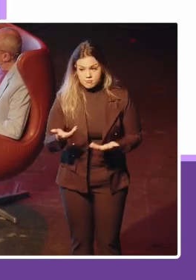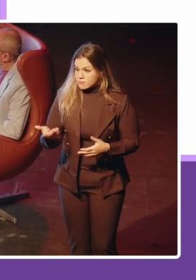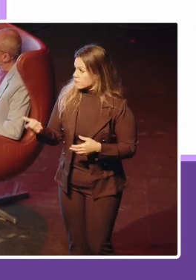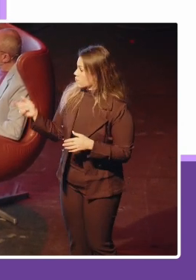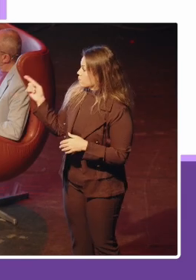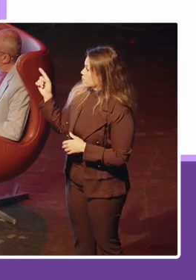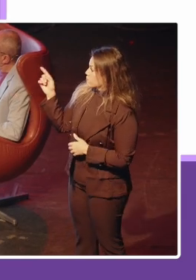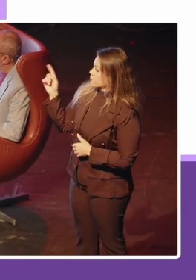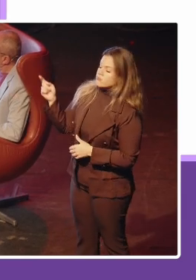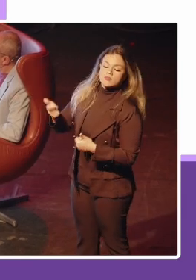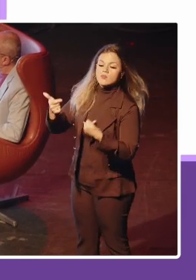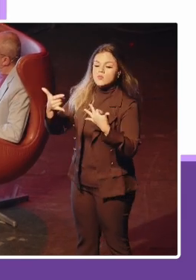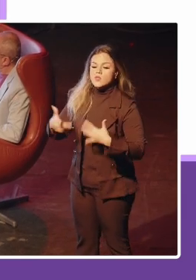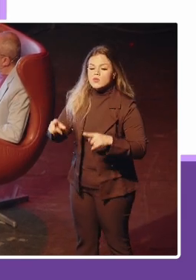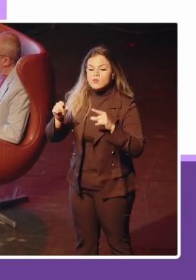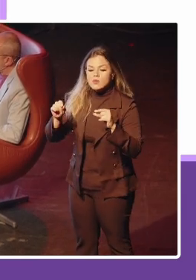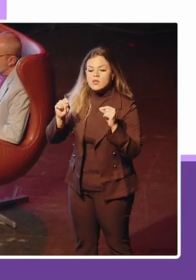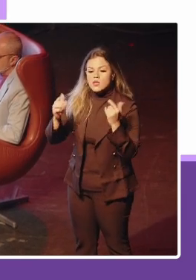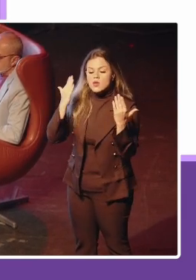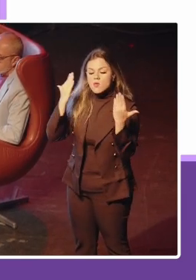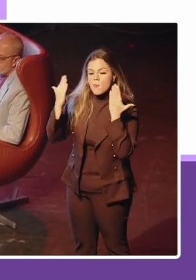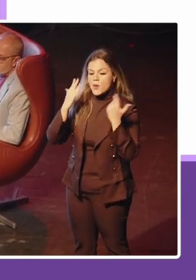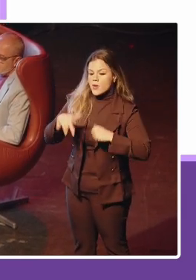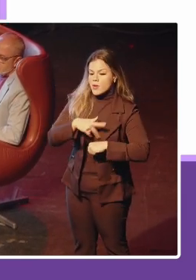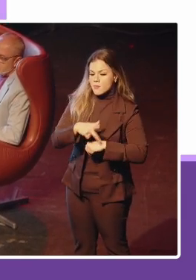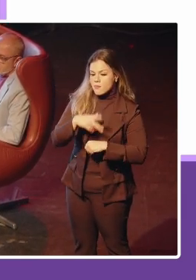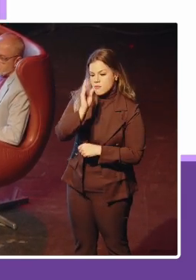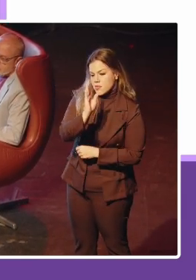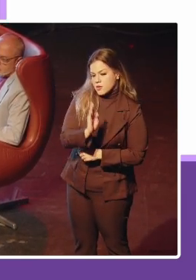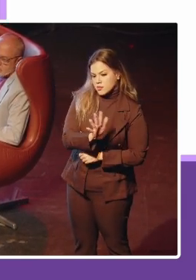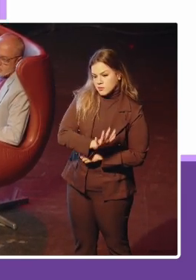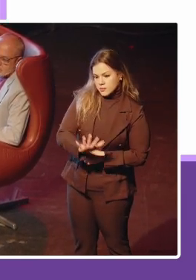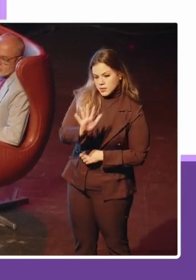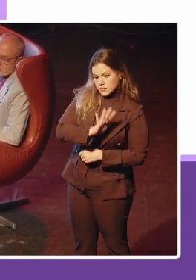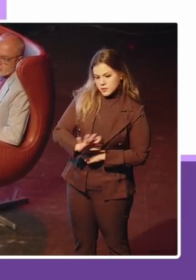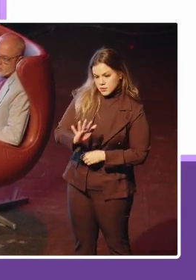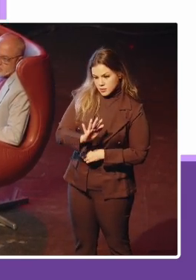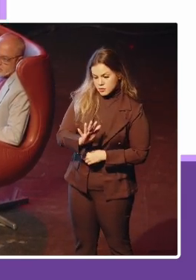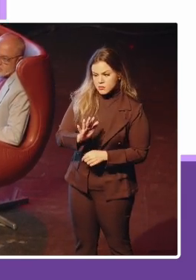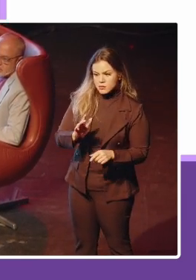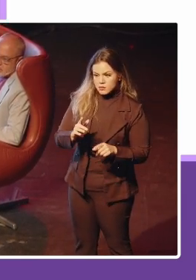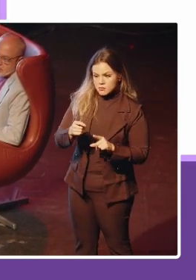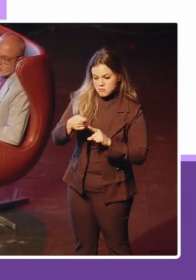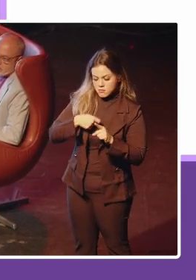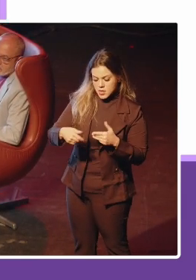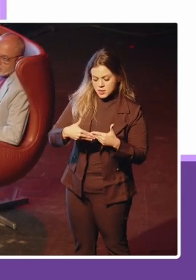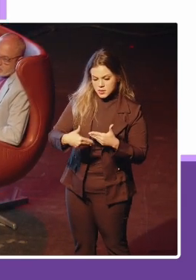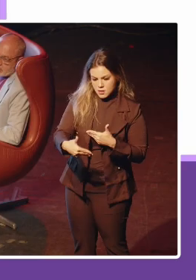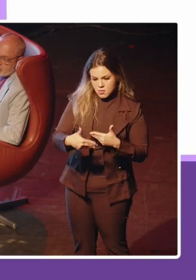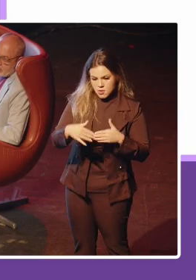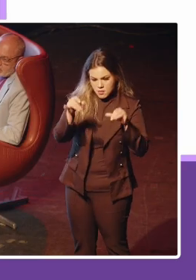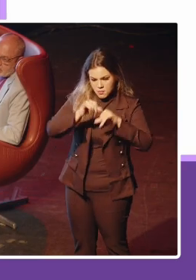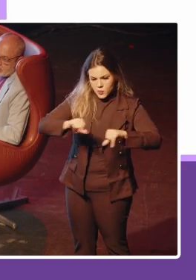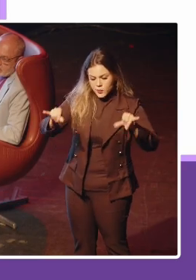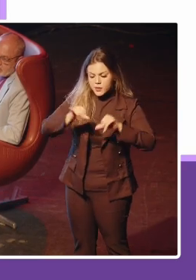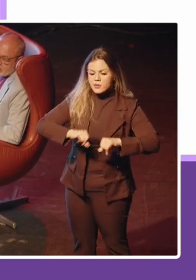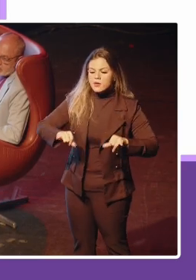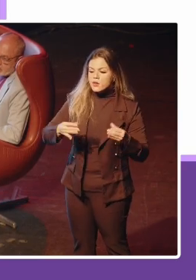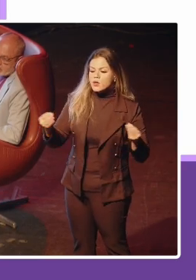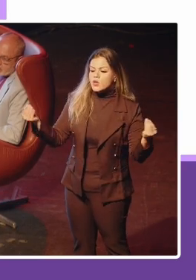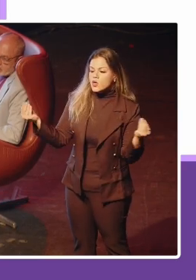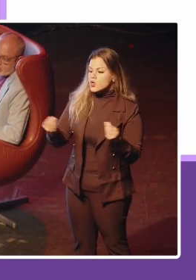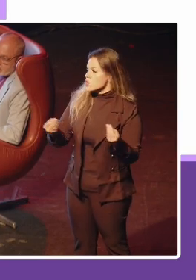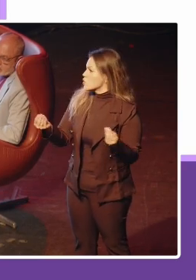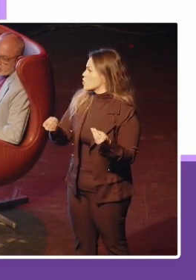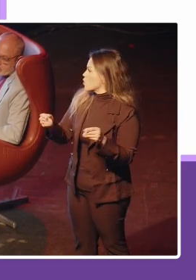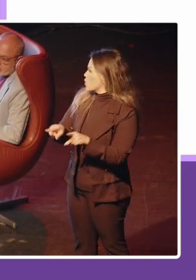gente traz uma comparação entre o Brasil, né, o estudo que nós publicamos esse ano, com o que a Jill Livingston publicou